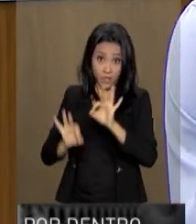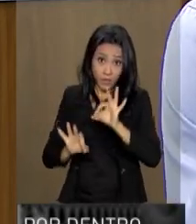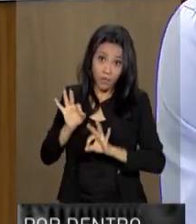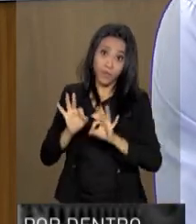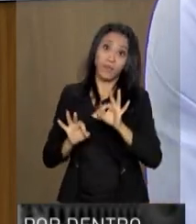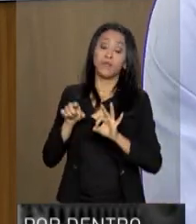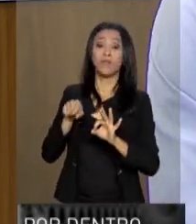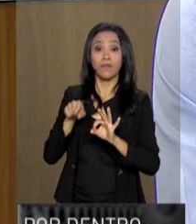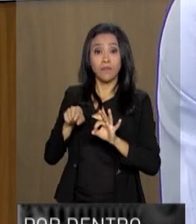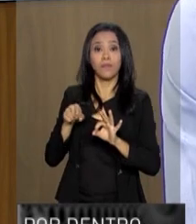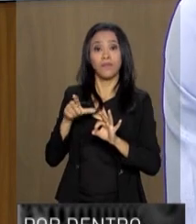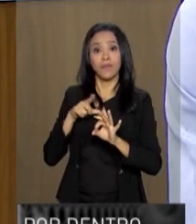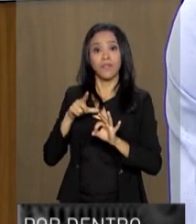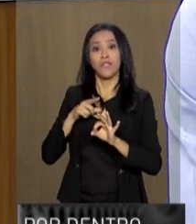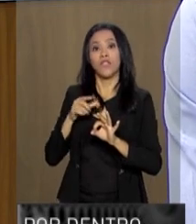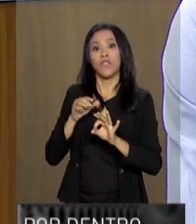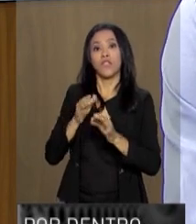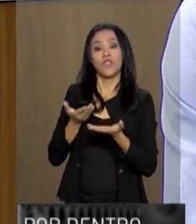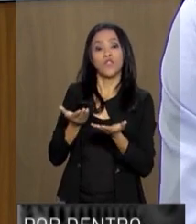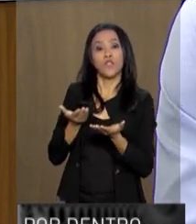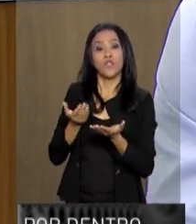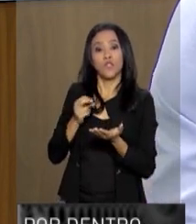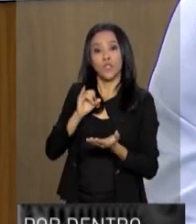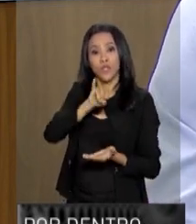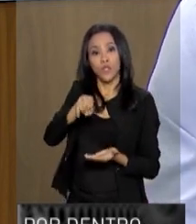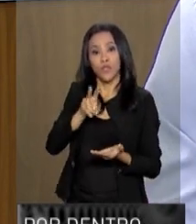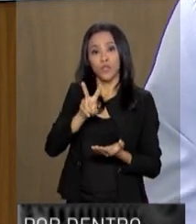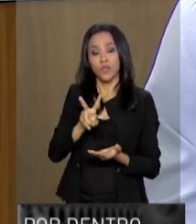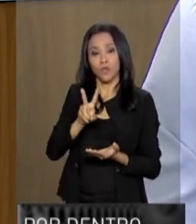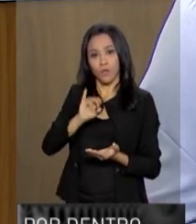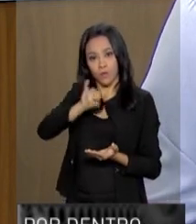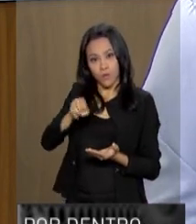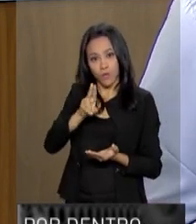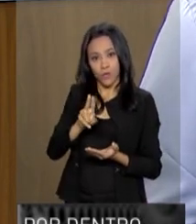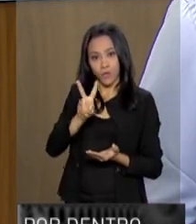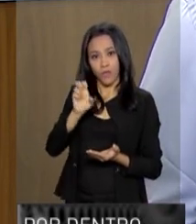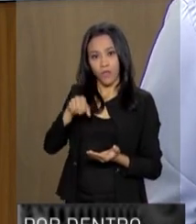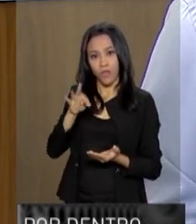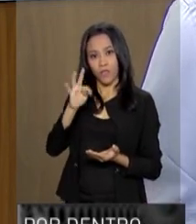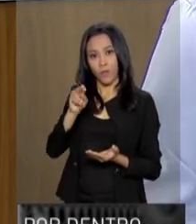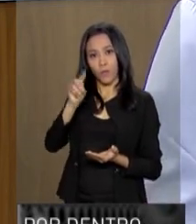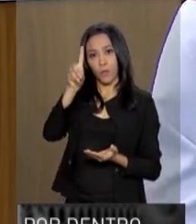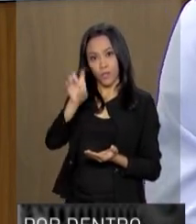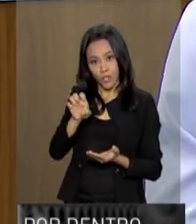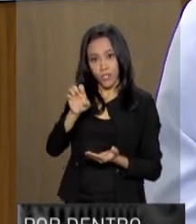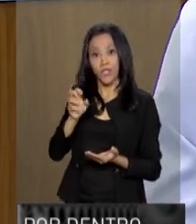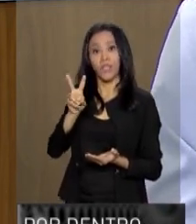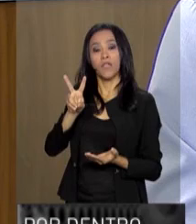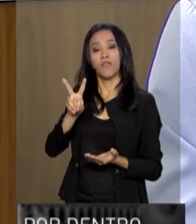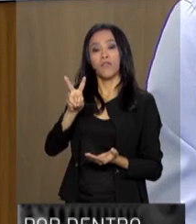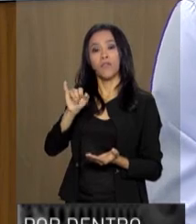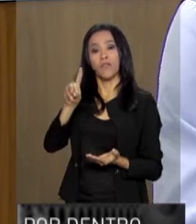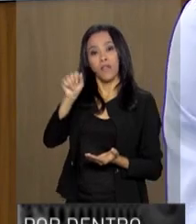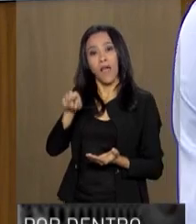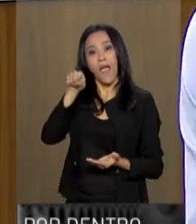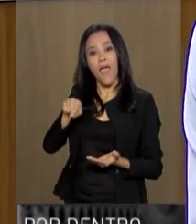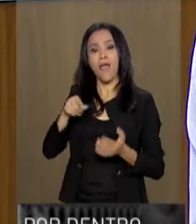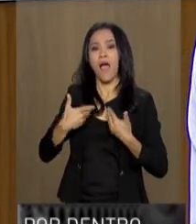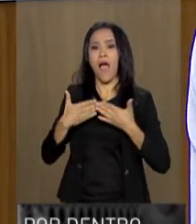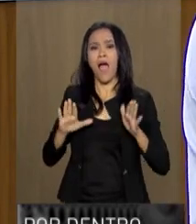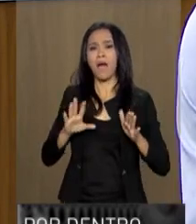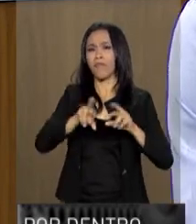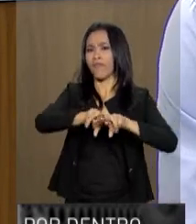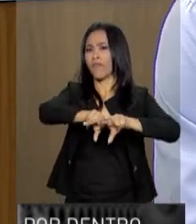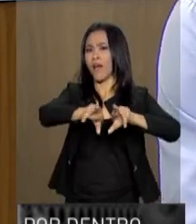uma jovem e o plano juventude viva reúne várias ações de vários ministérios que serão abertos vários